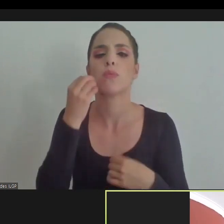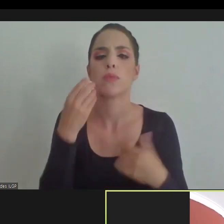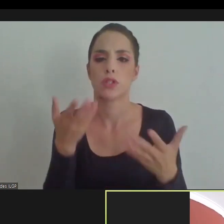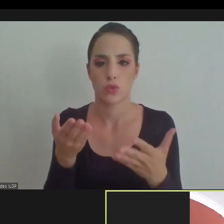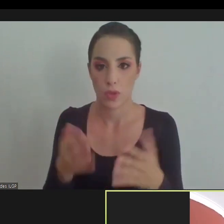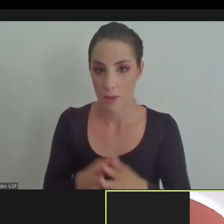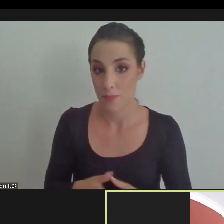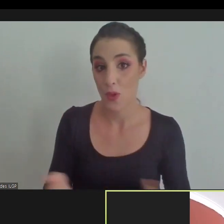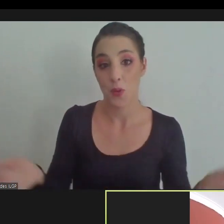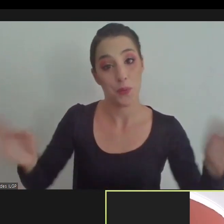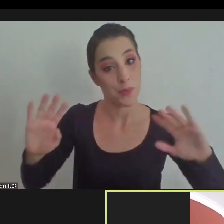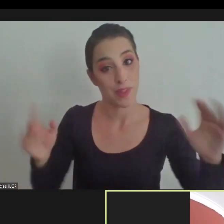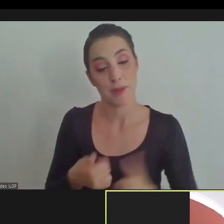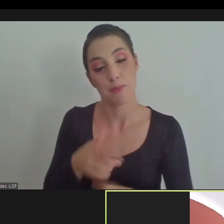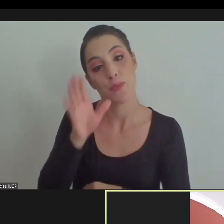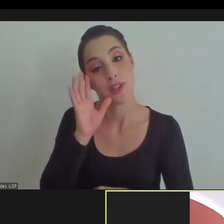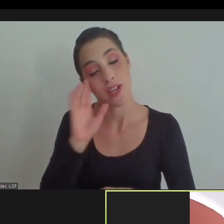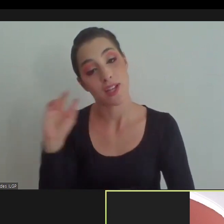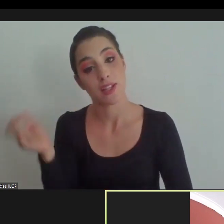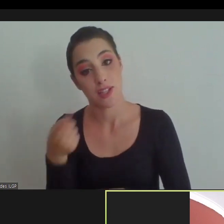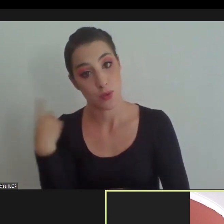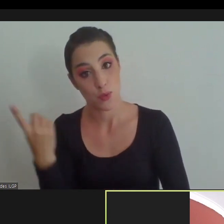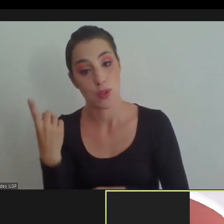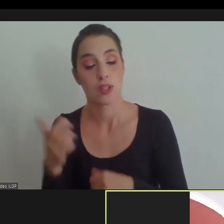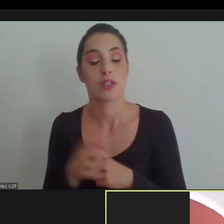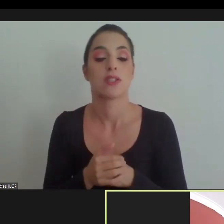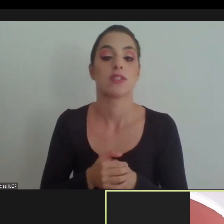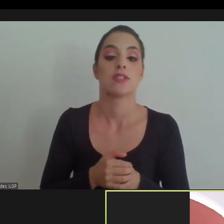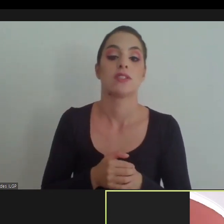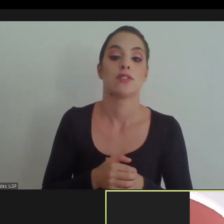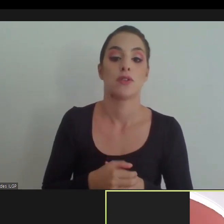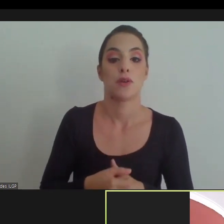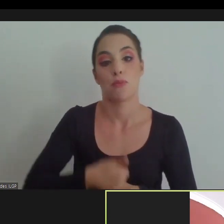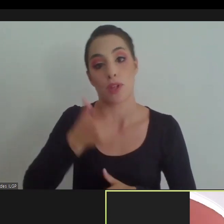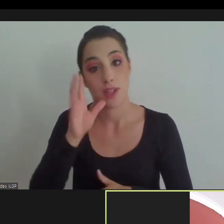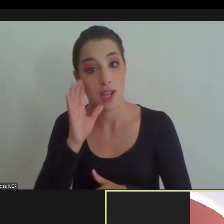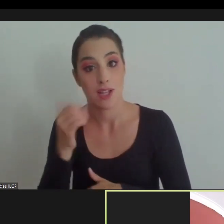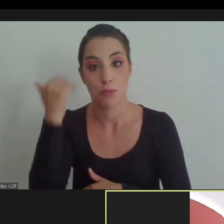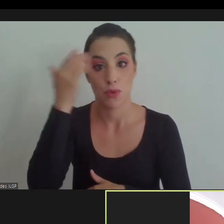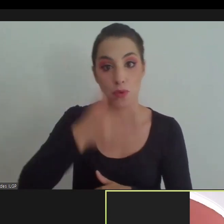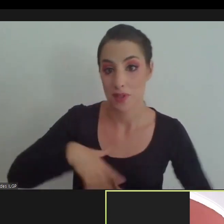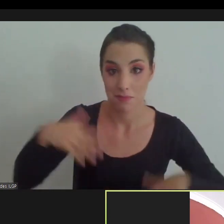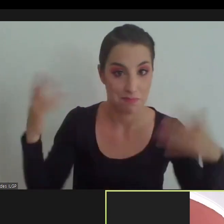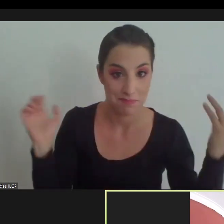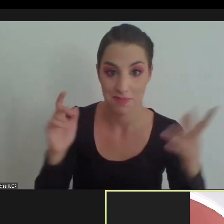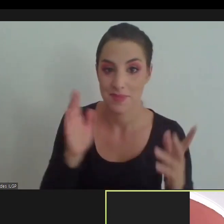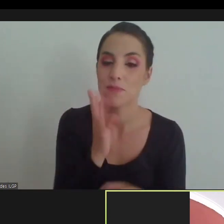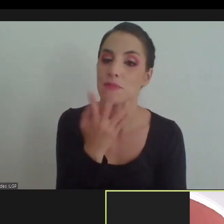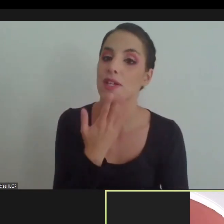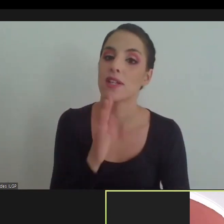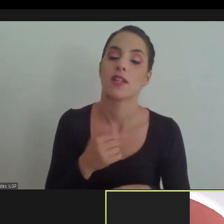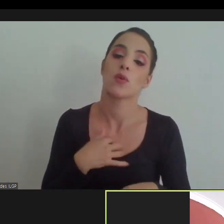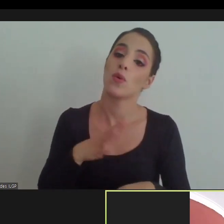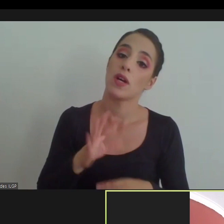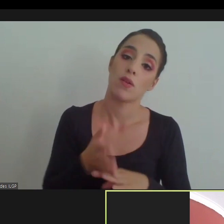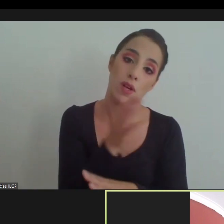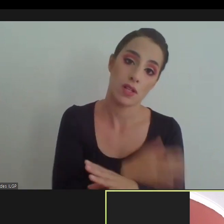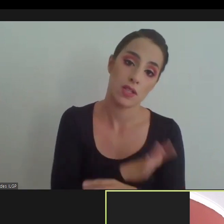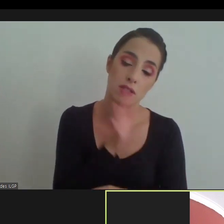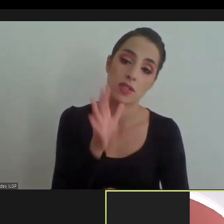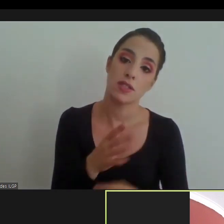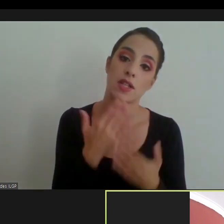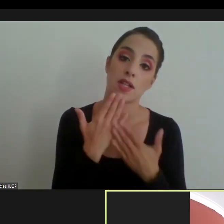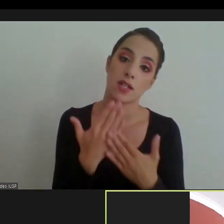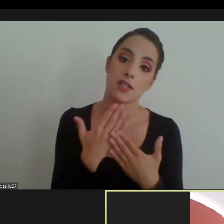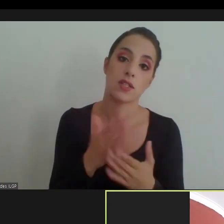Boa tarde a todas, boa tarde ou boa noite, conforme nos estão a assistir. Quero, antes de mais, agradecer